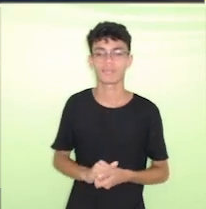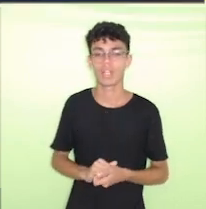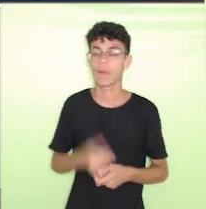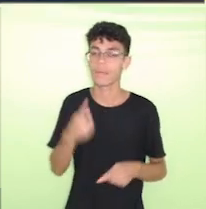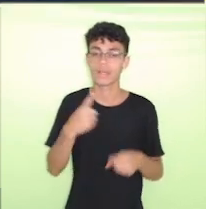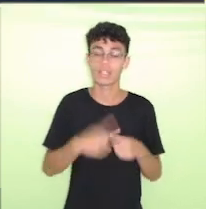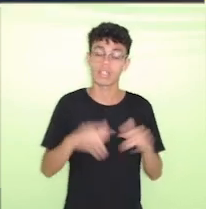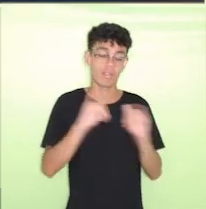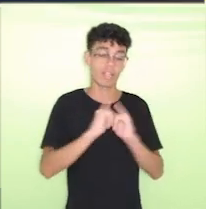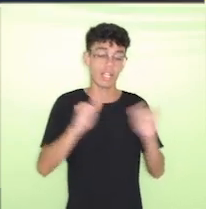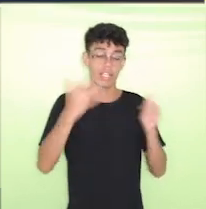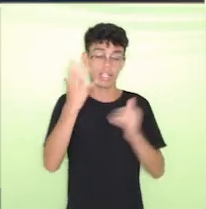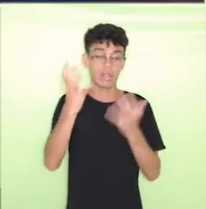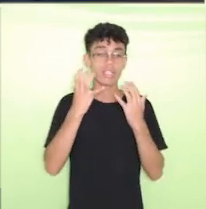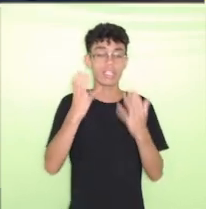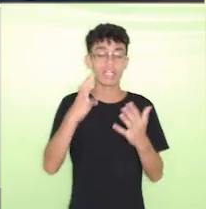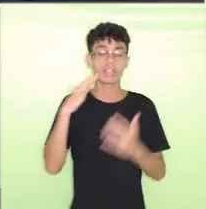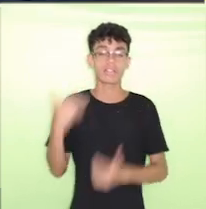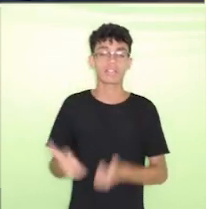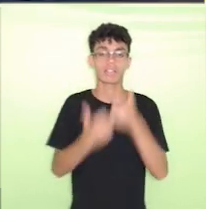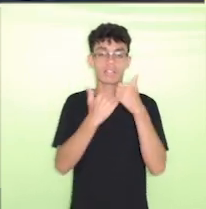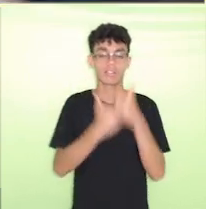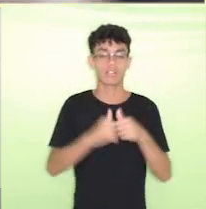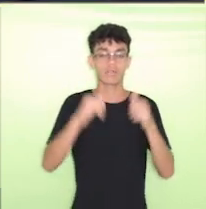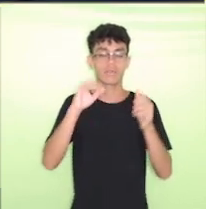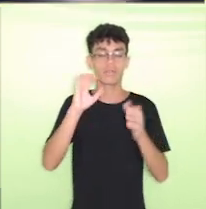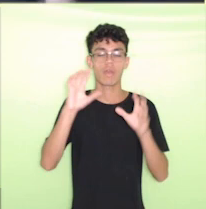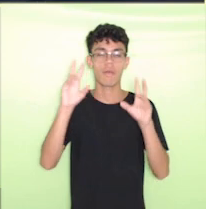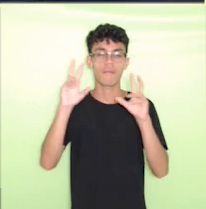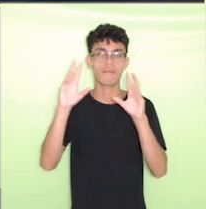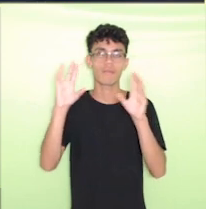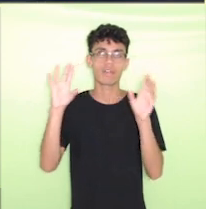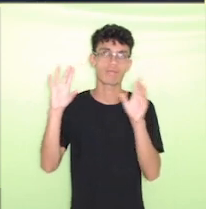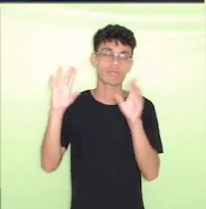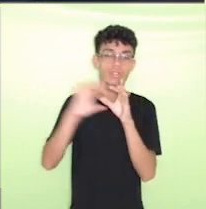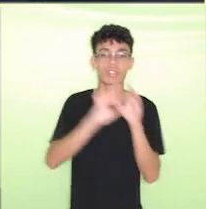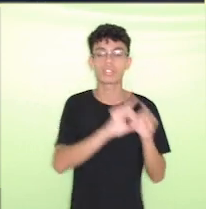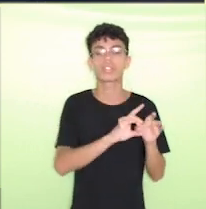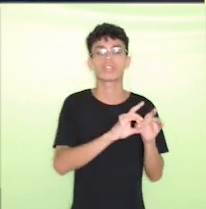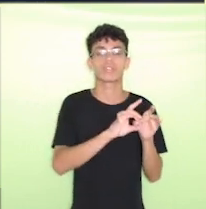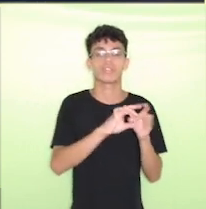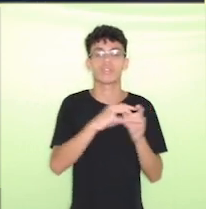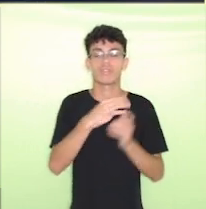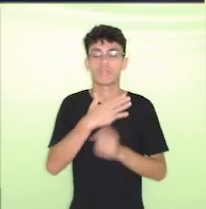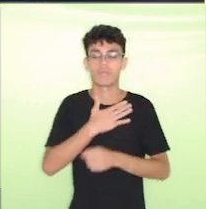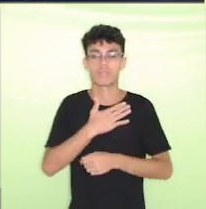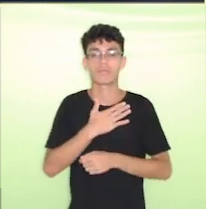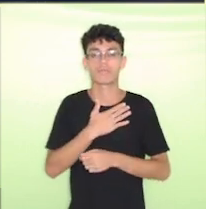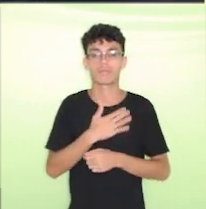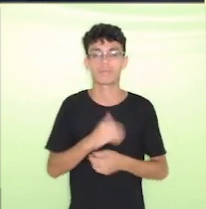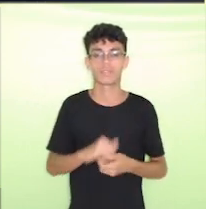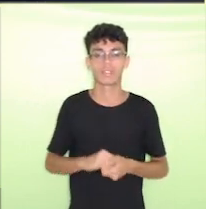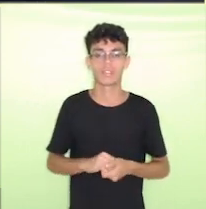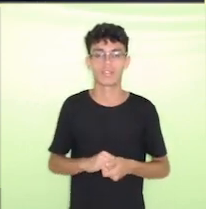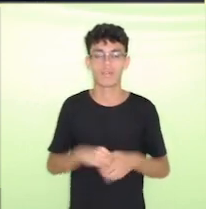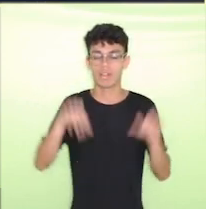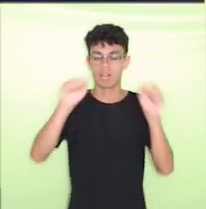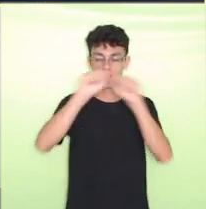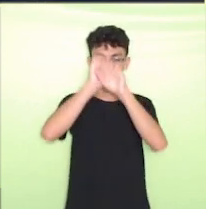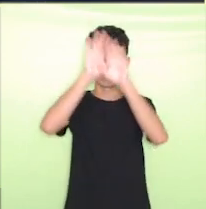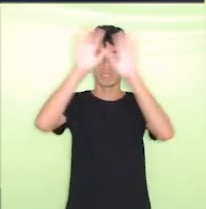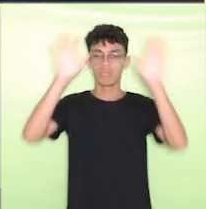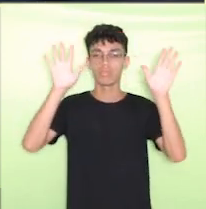Por que não dizer que eu quero substituir o conteúdo deste odre velho, que é meu corpo, pela